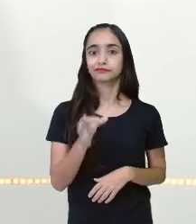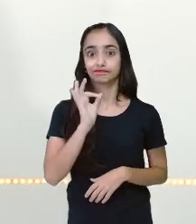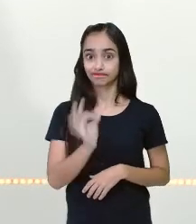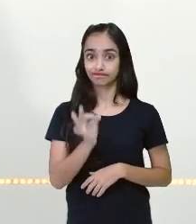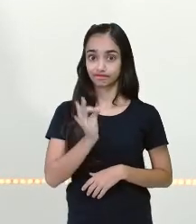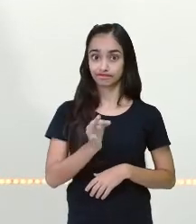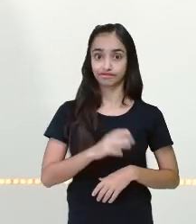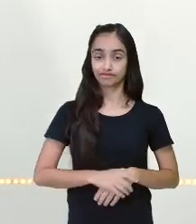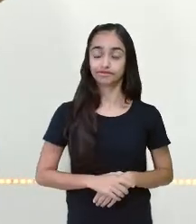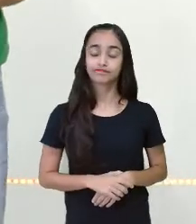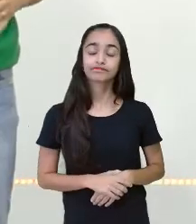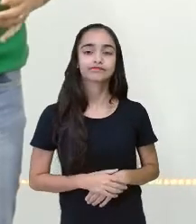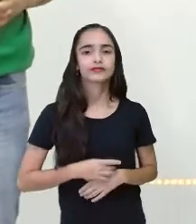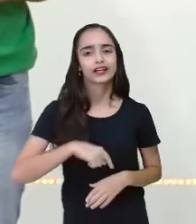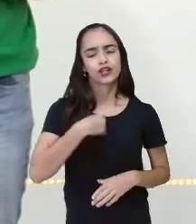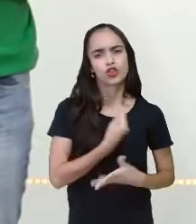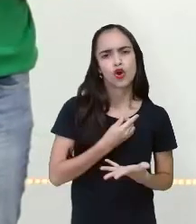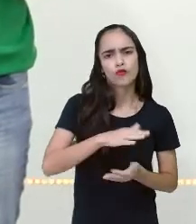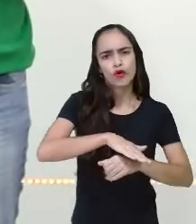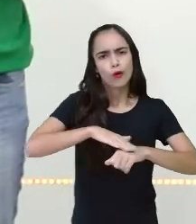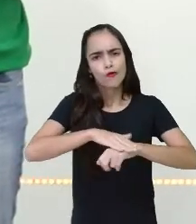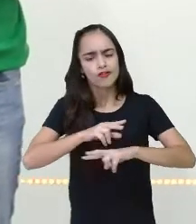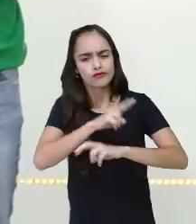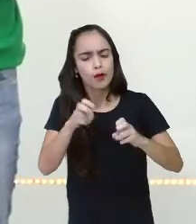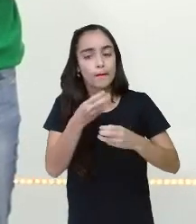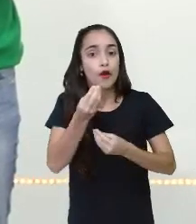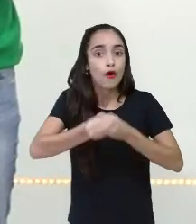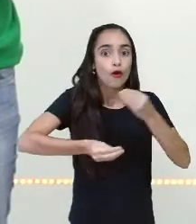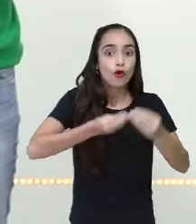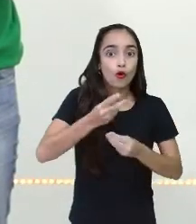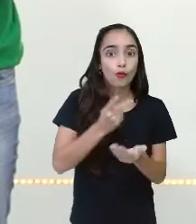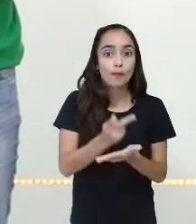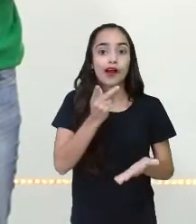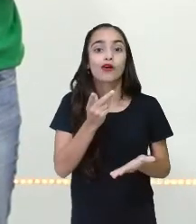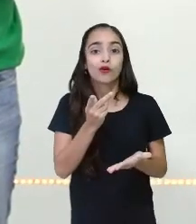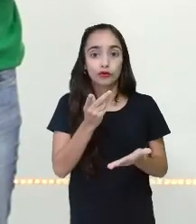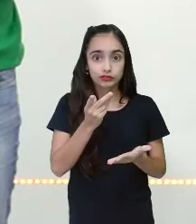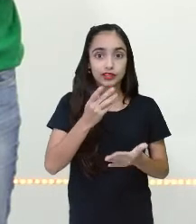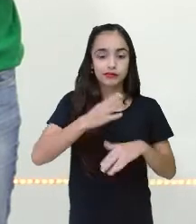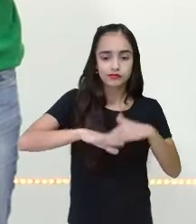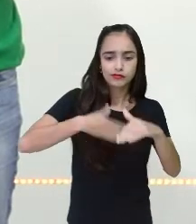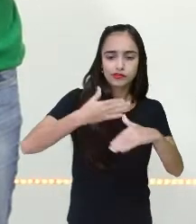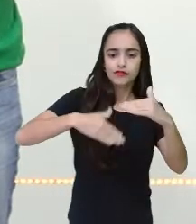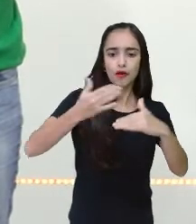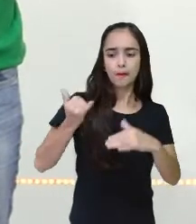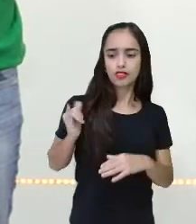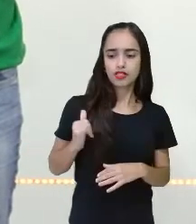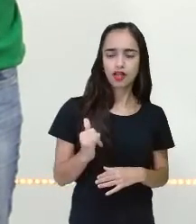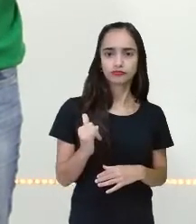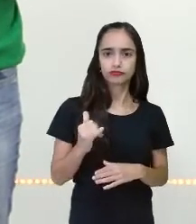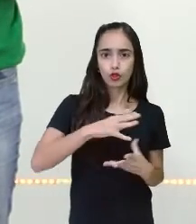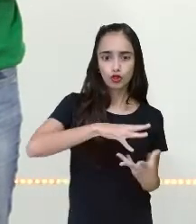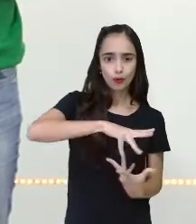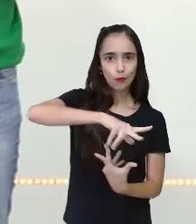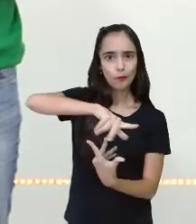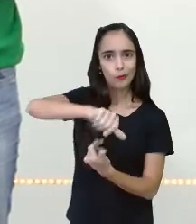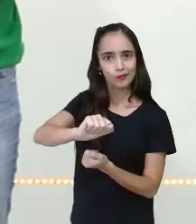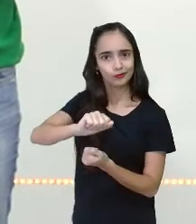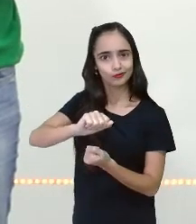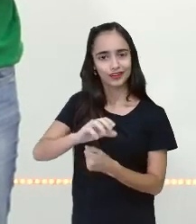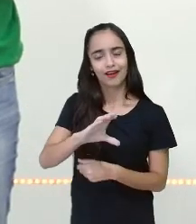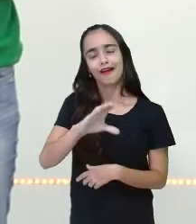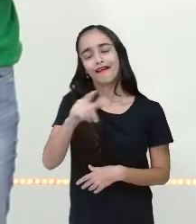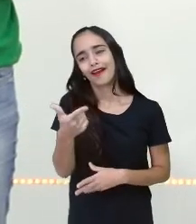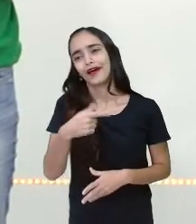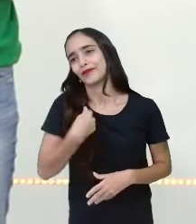isso aí. A gente vai falar um pouco sobre como acontece a geração de energia no mundo. Claro, energia a gente também